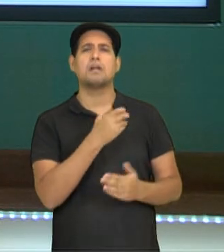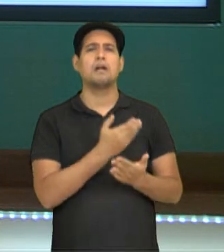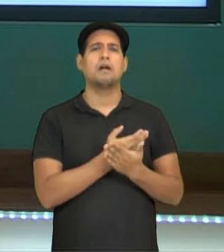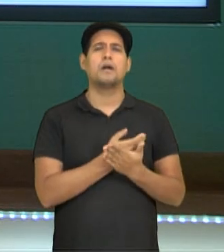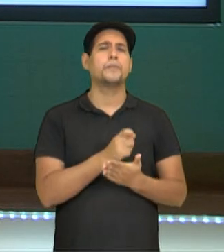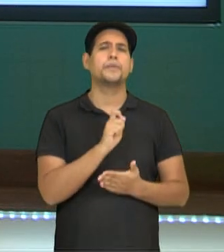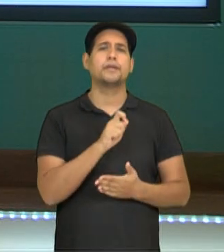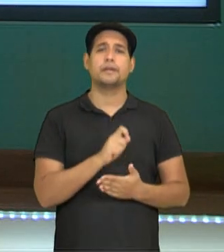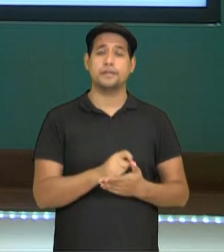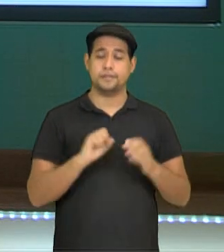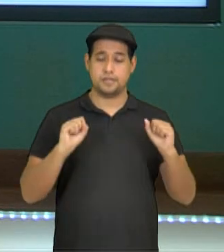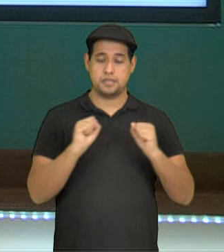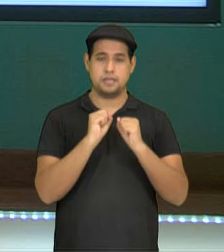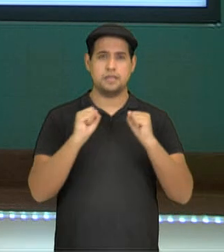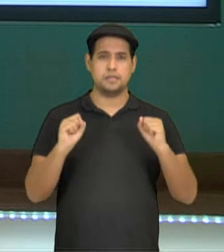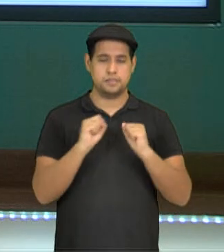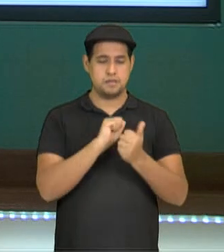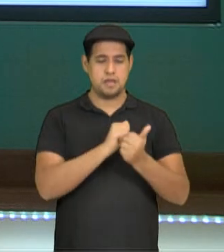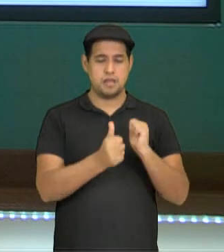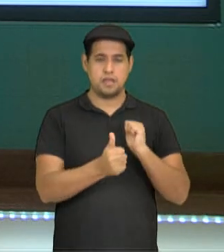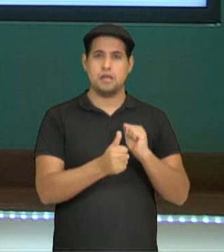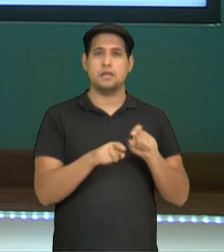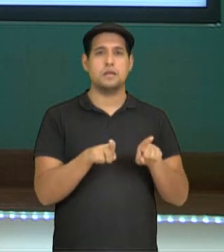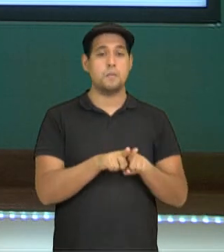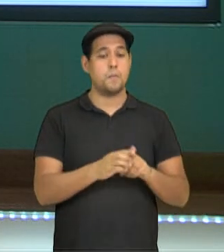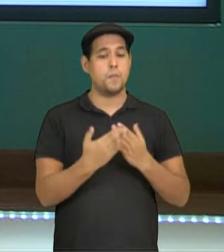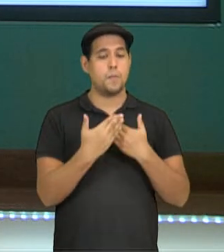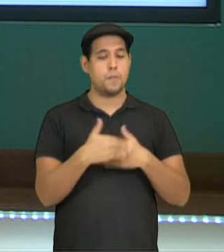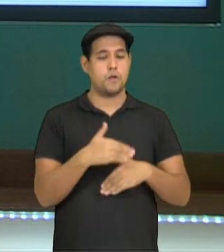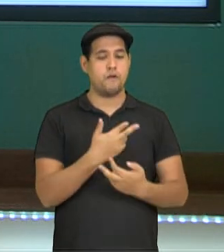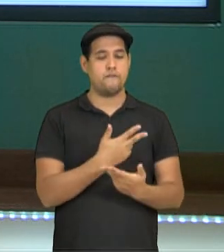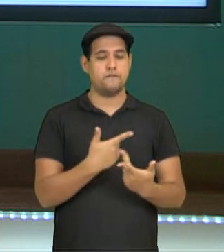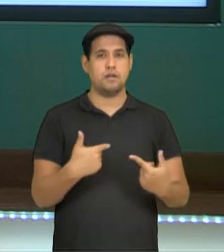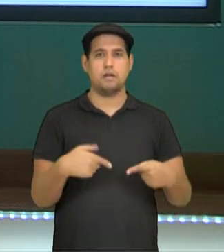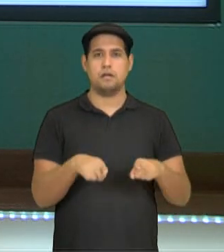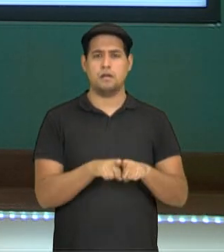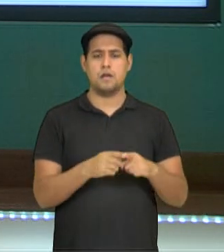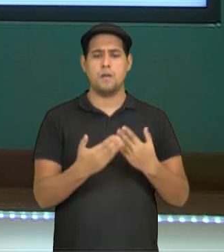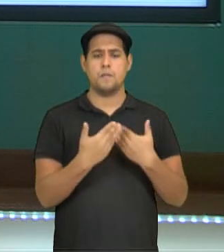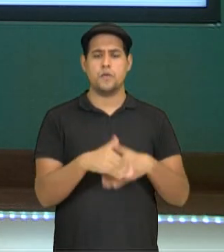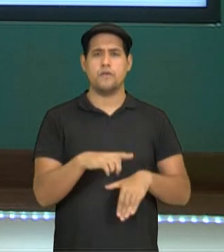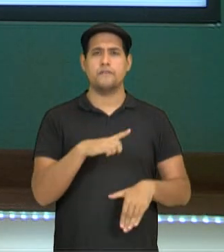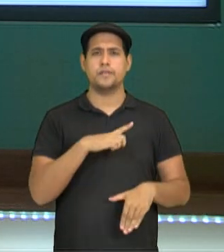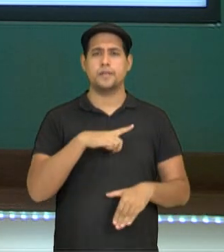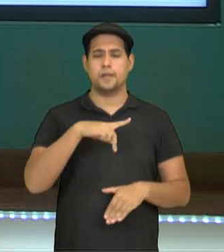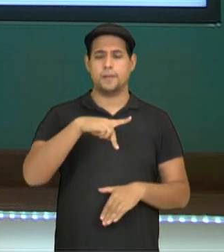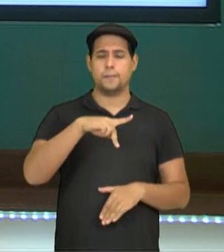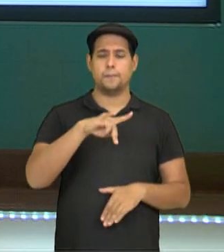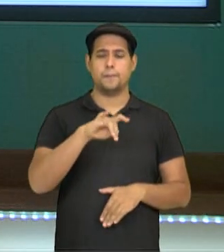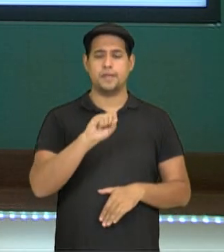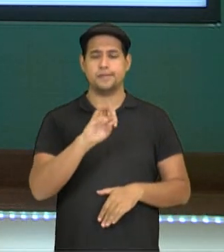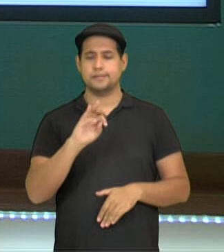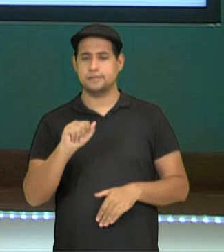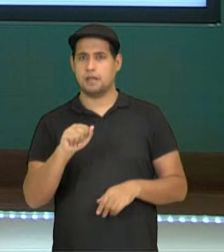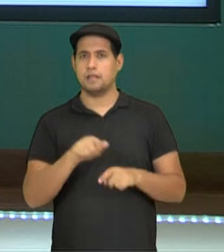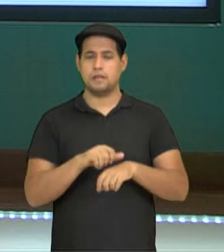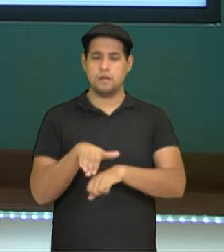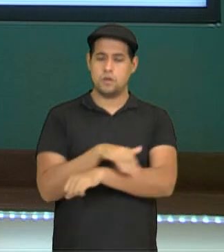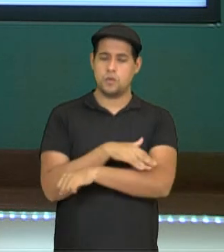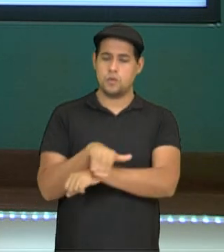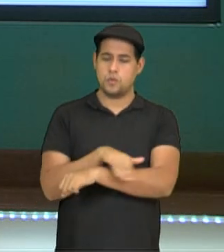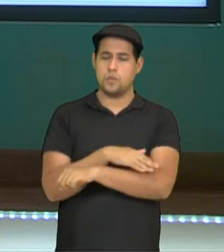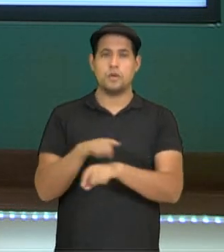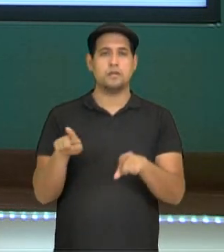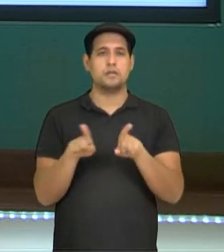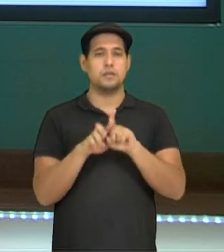aula? Nós vimos sobre o atletismo adaptado às suas provas e dentro das suas provas, as provas de pista, de campo e de rua.